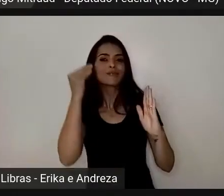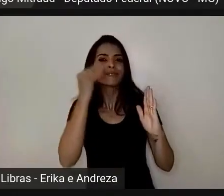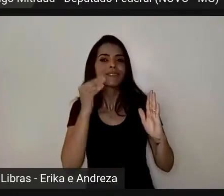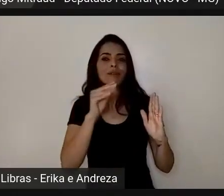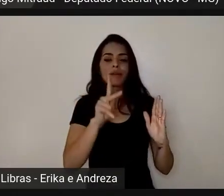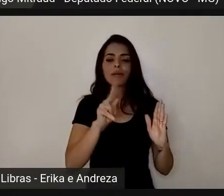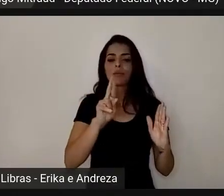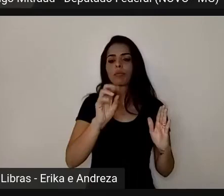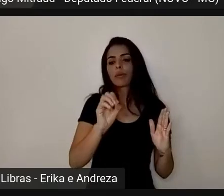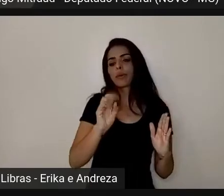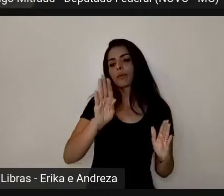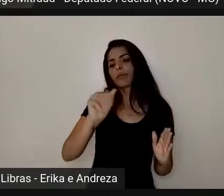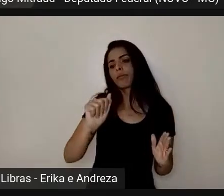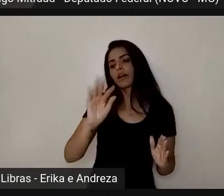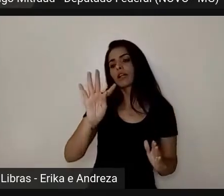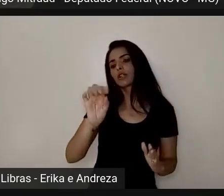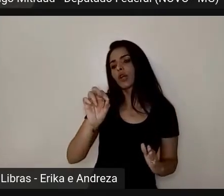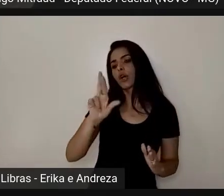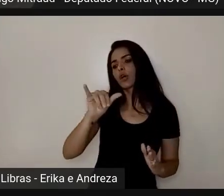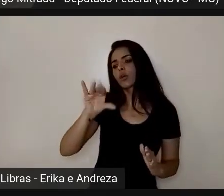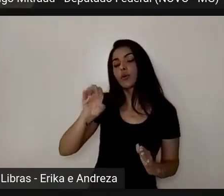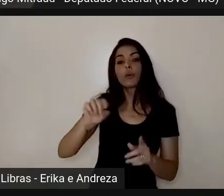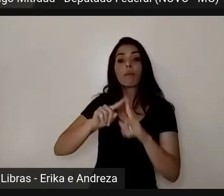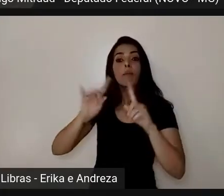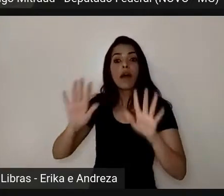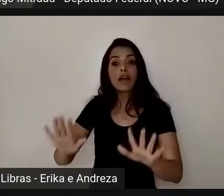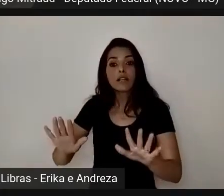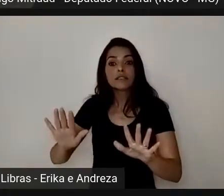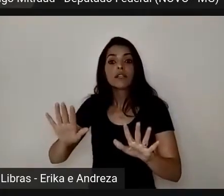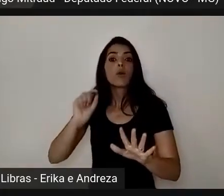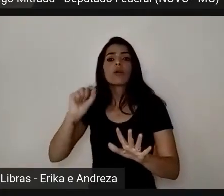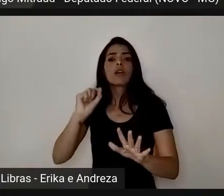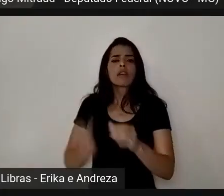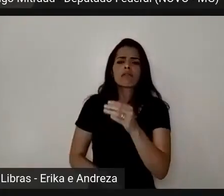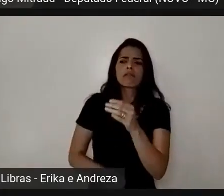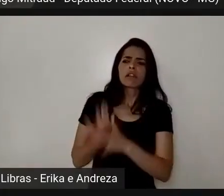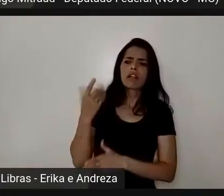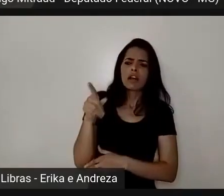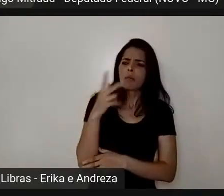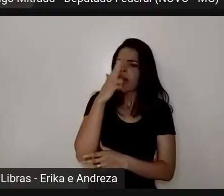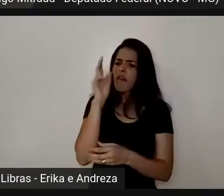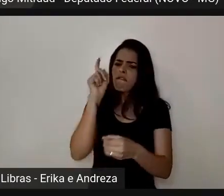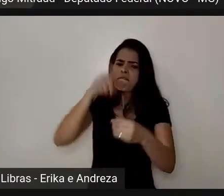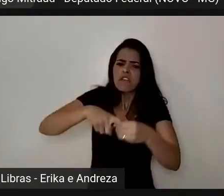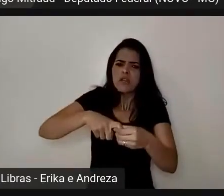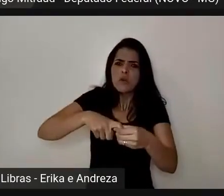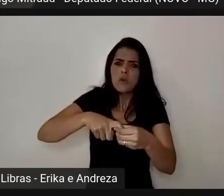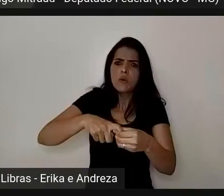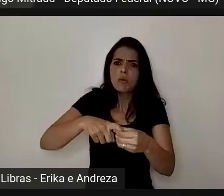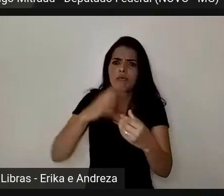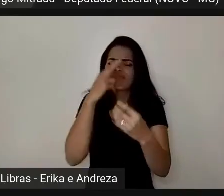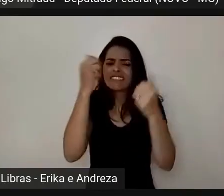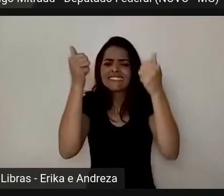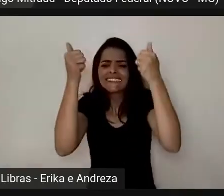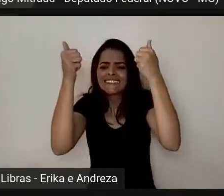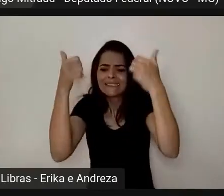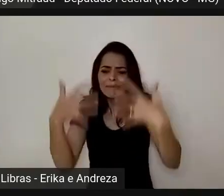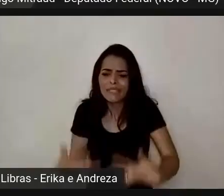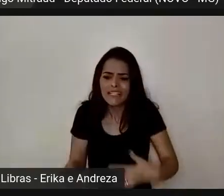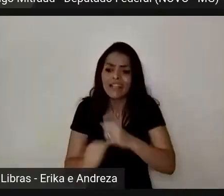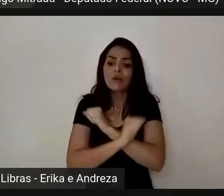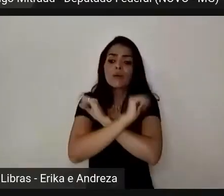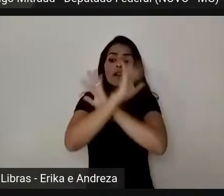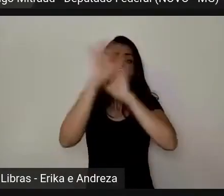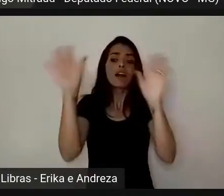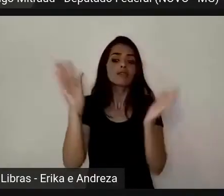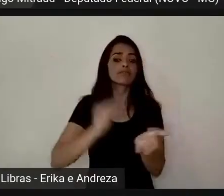né? Agora, esse vínculo que estão criando ainda não está muito bem explicado para nós, né? A